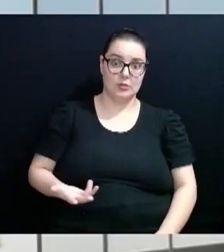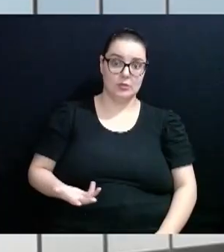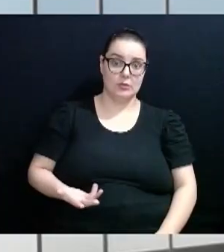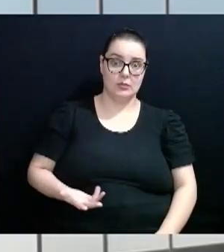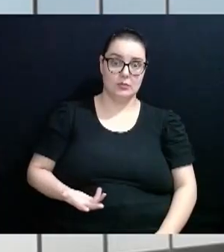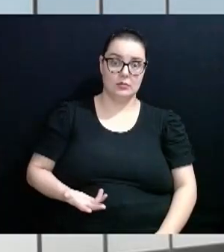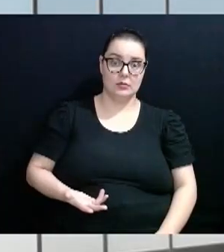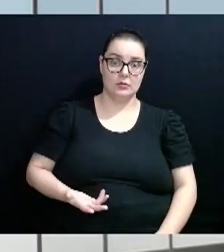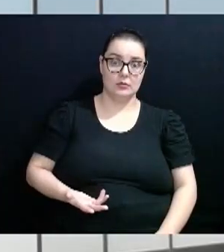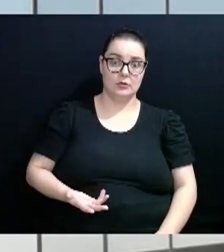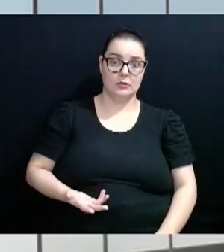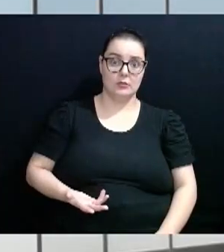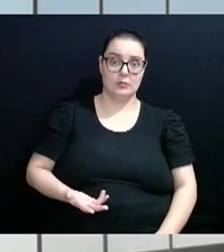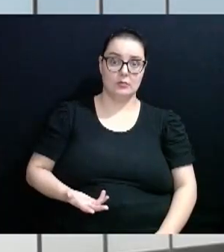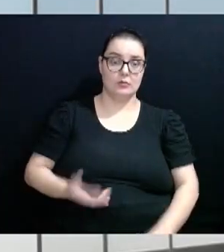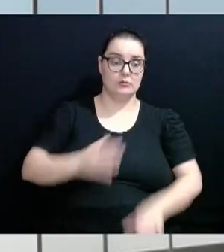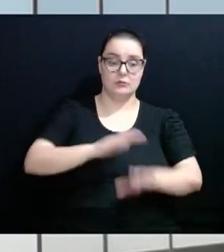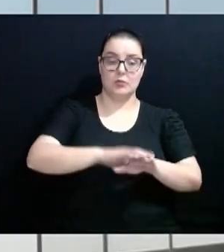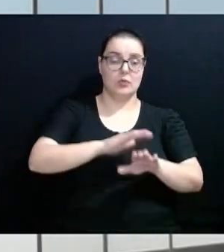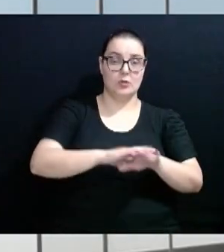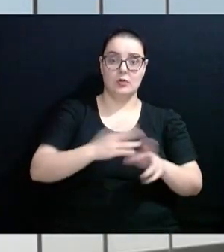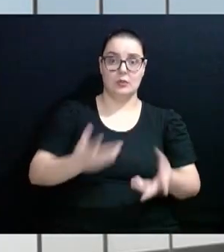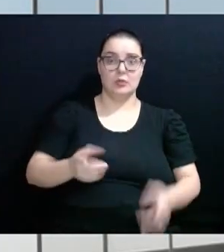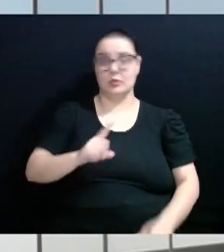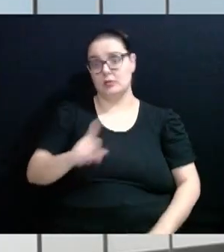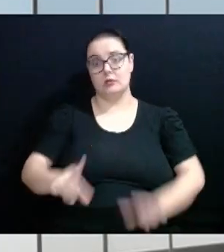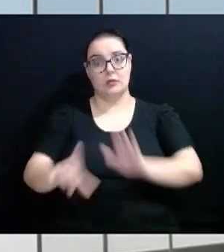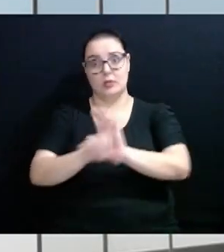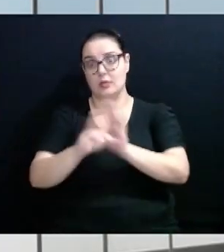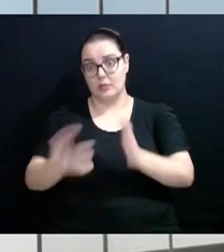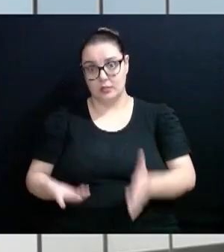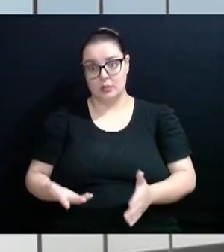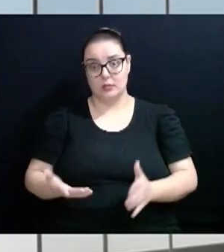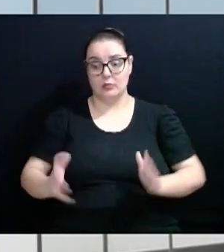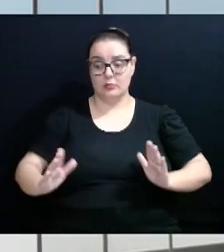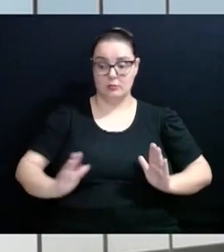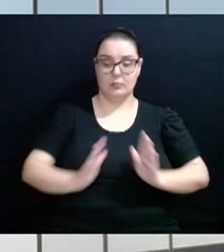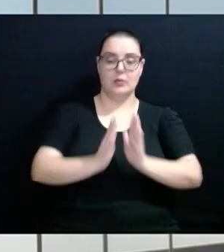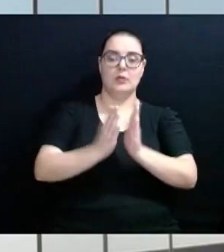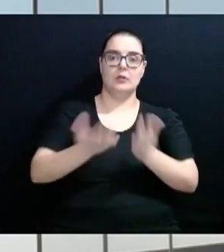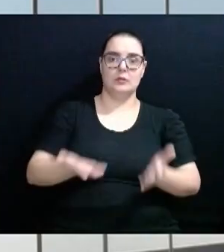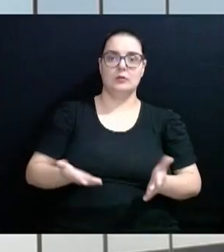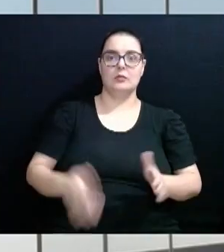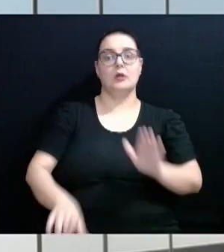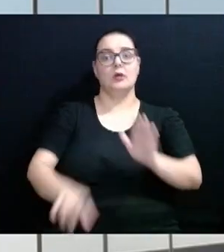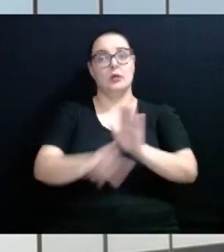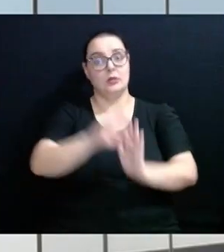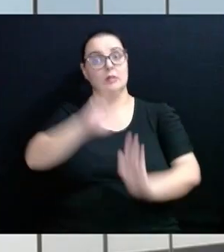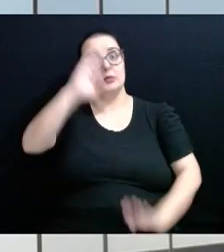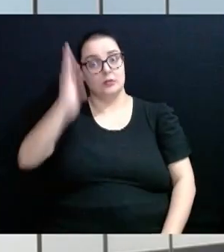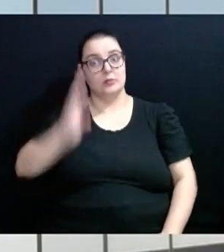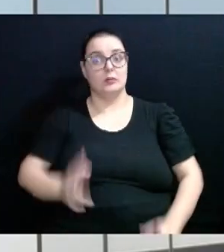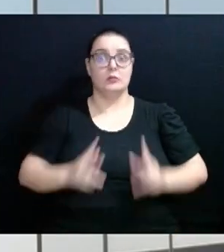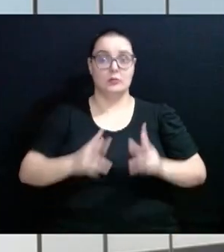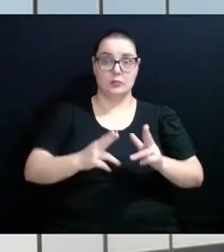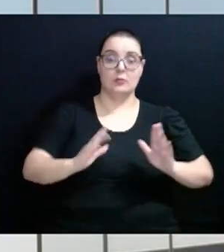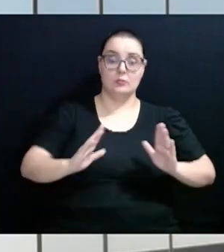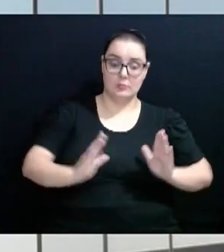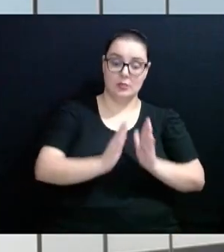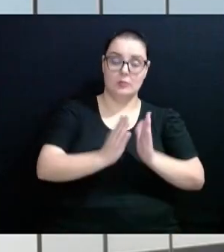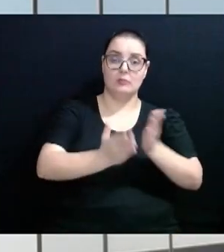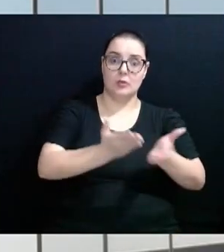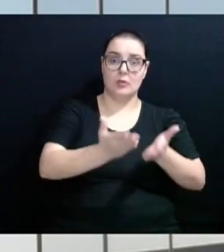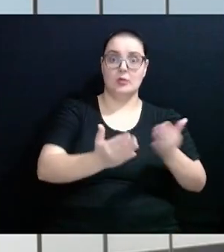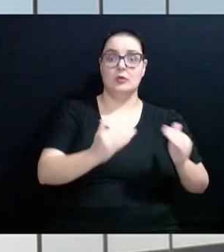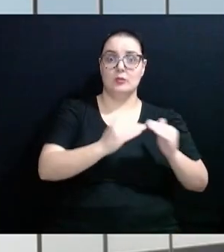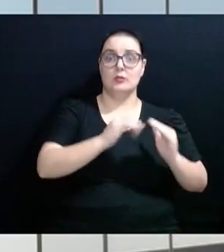ter atitudes que são ilegais, tanto perante a legislação brasileira, quanto perante os tratados internacionais